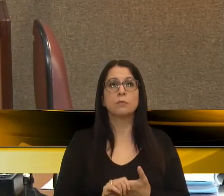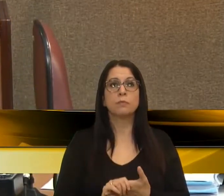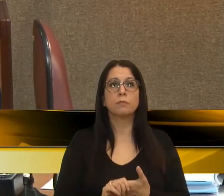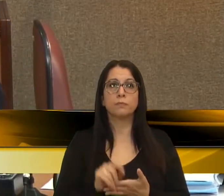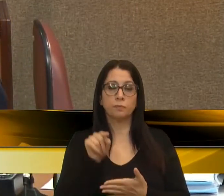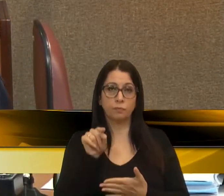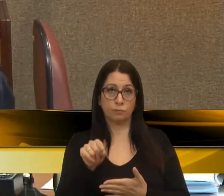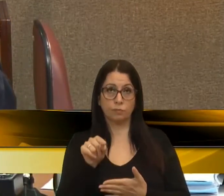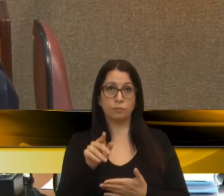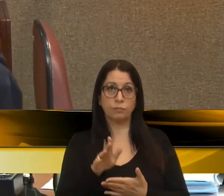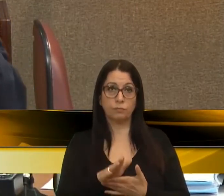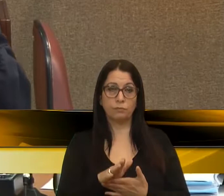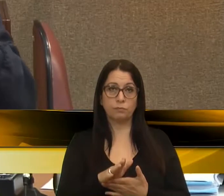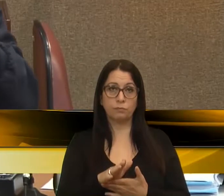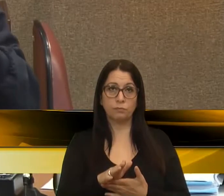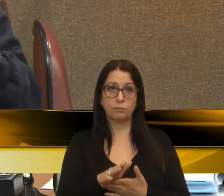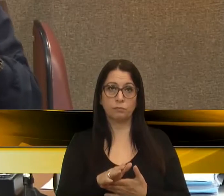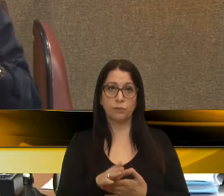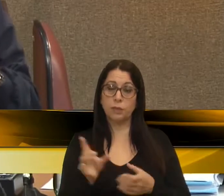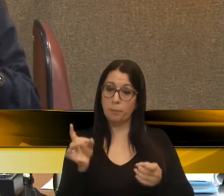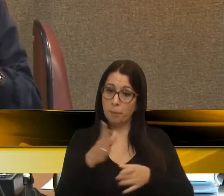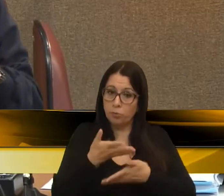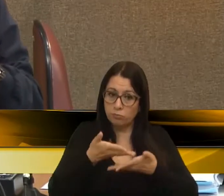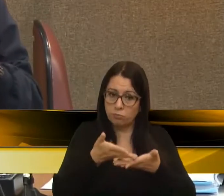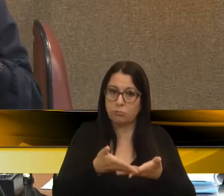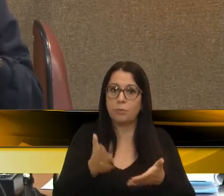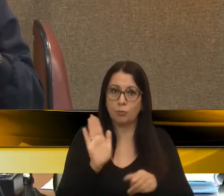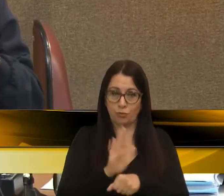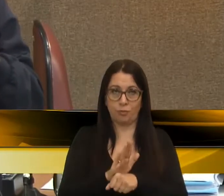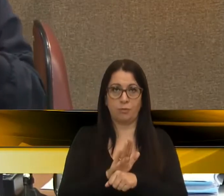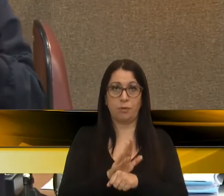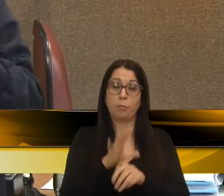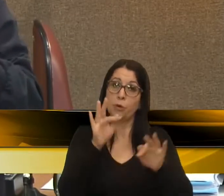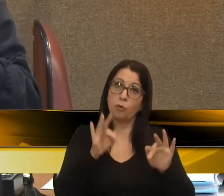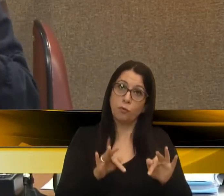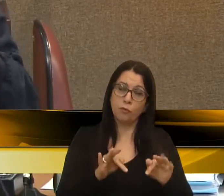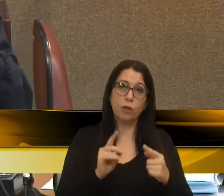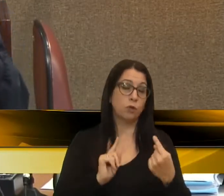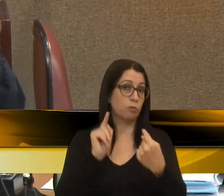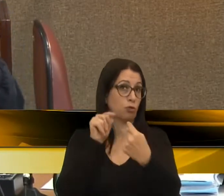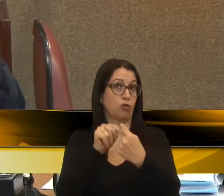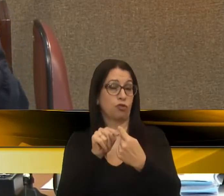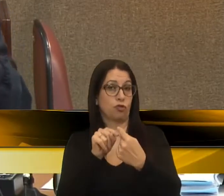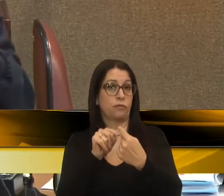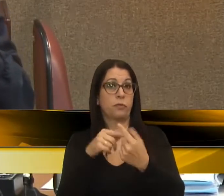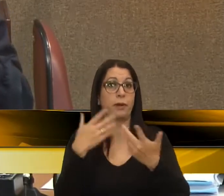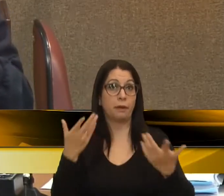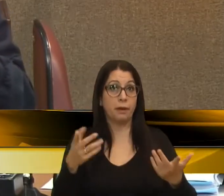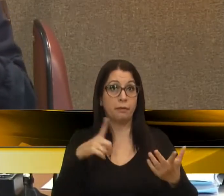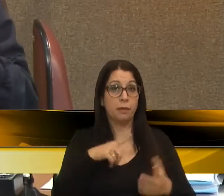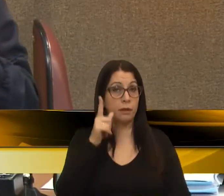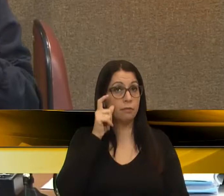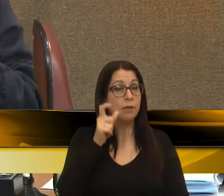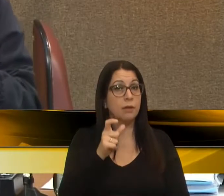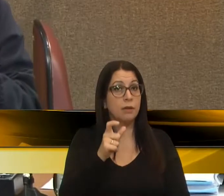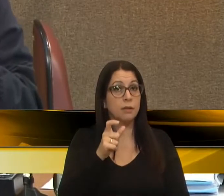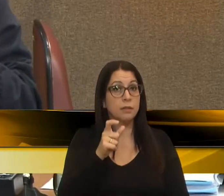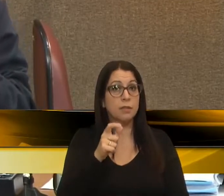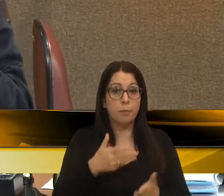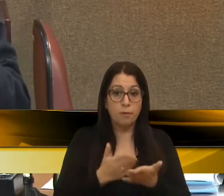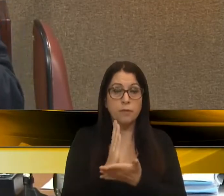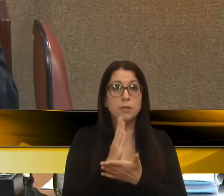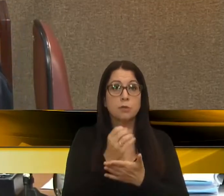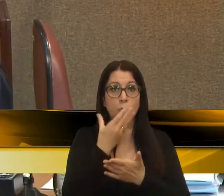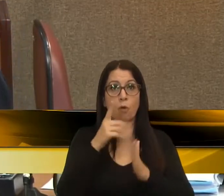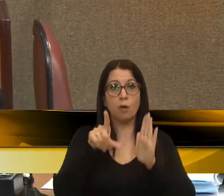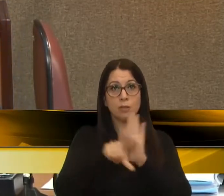que Vossas Senhorias se coloquem à disposição, porque ao fim e ao cabo, quem tem interesse na aprovação de uma